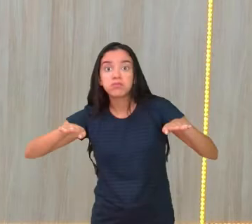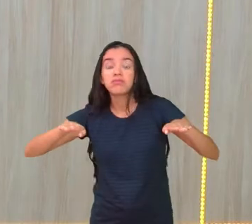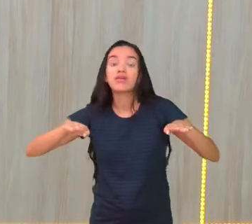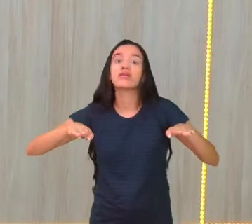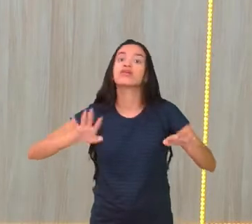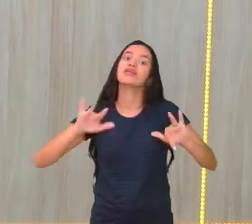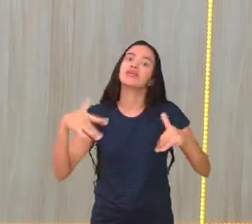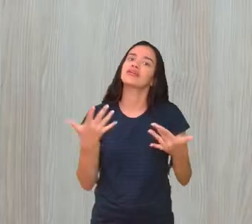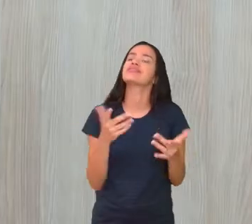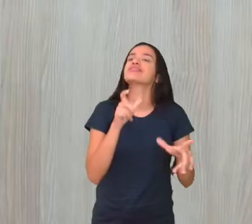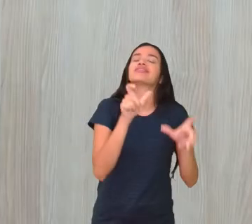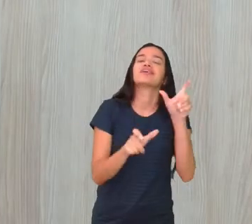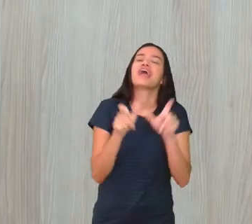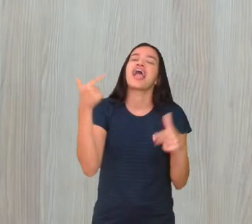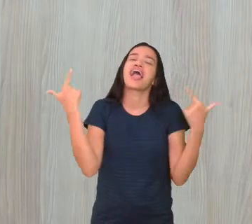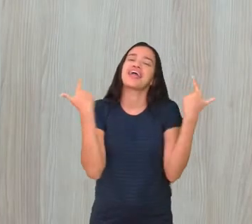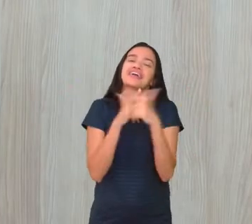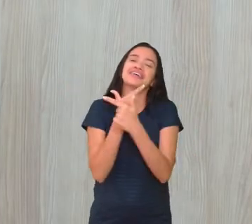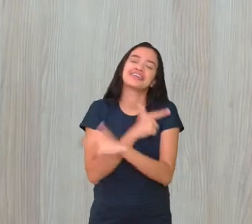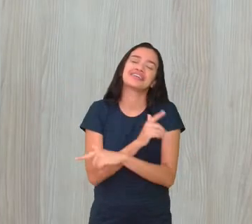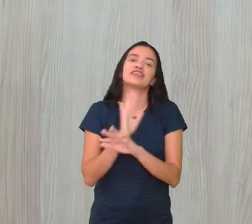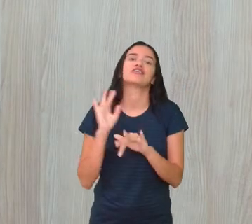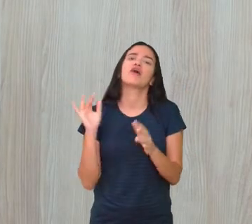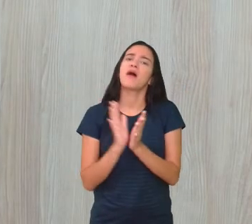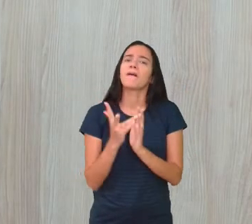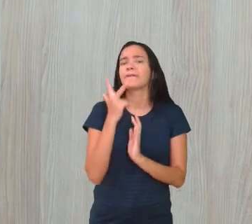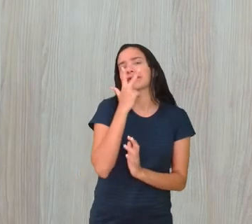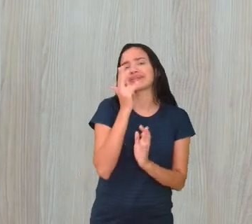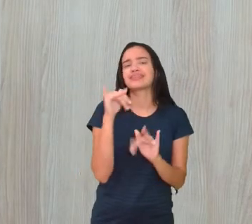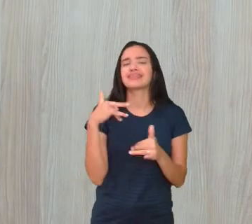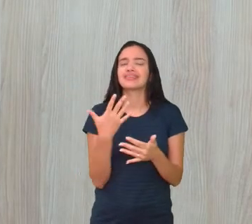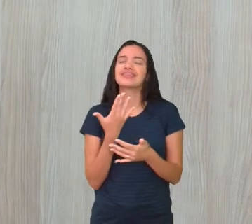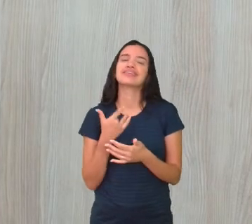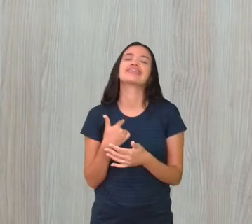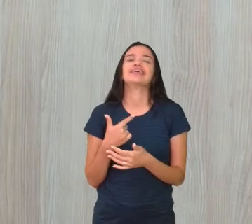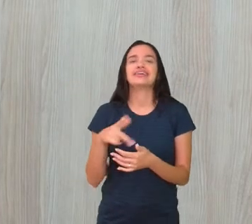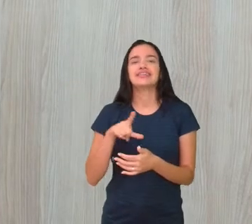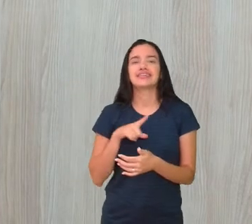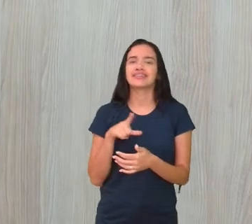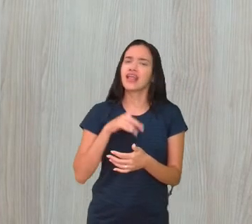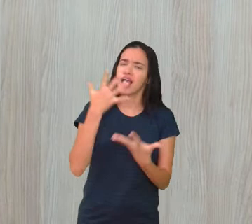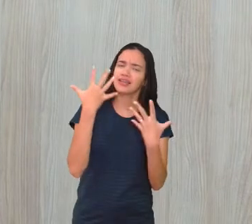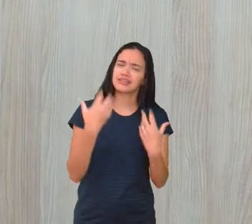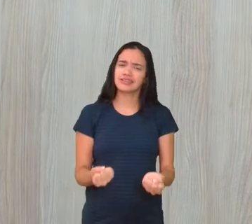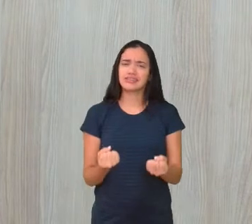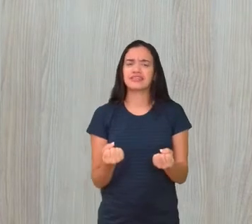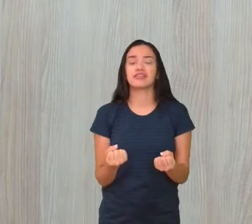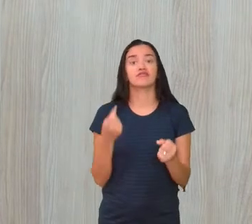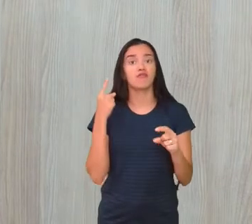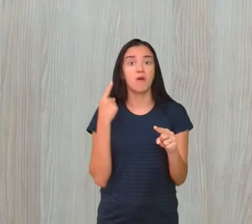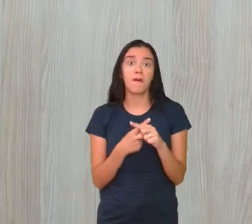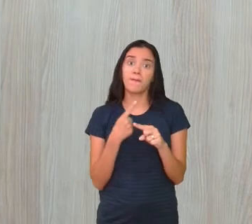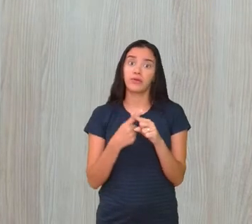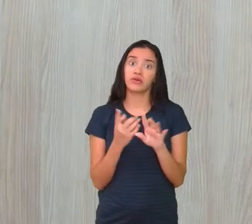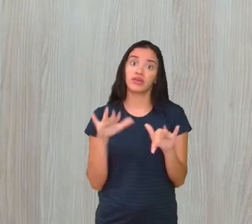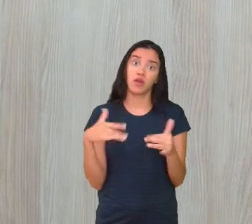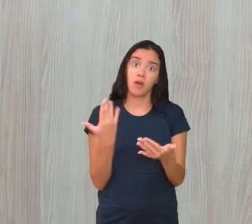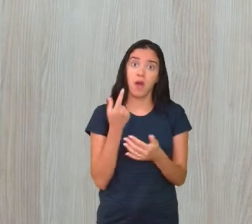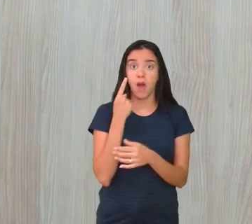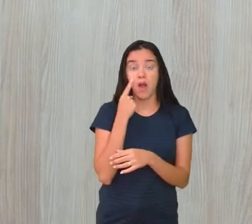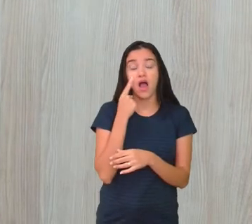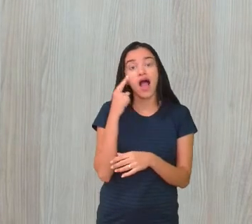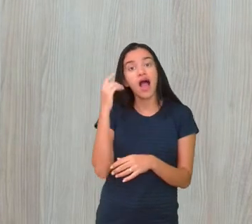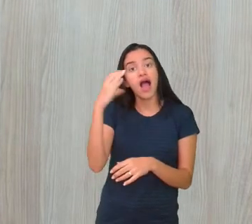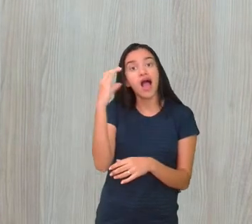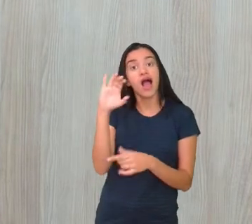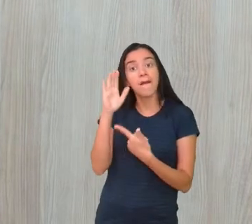que É um a gente negócio engraçado, né, professora? parecia que a gente já tinha superado isso, né? Superado, pois Faz é. tempo, porque aí a ciência